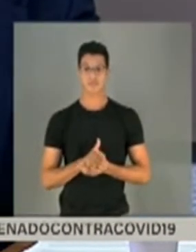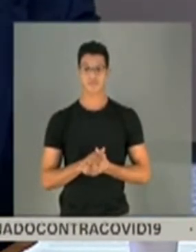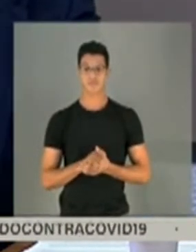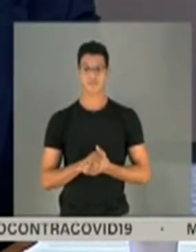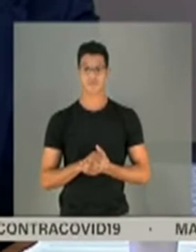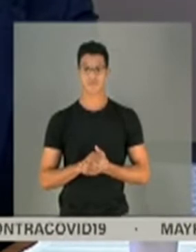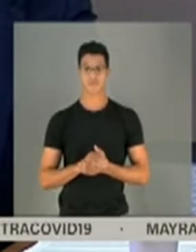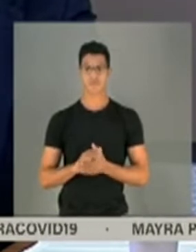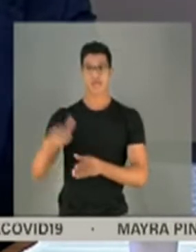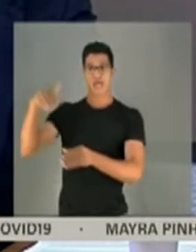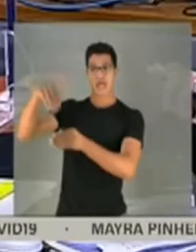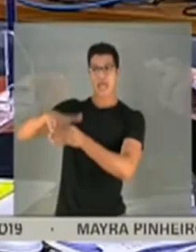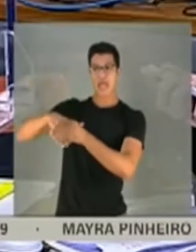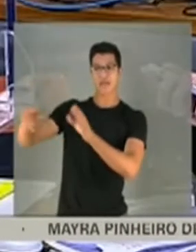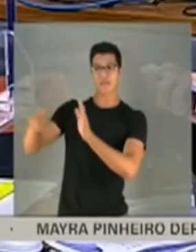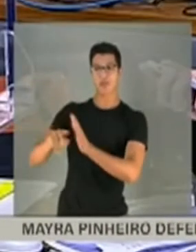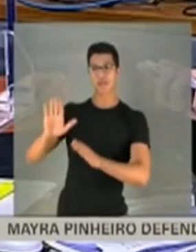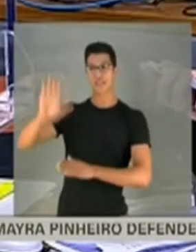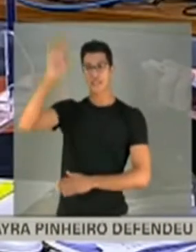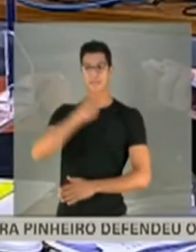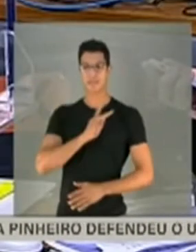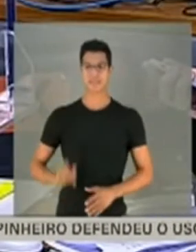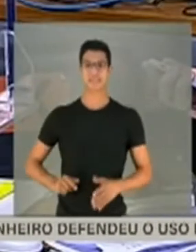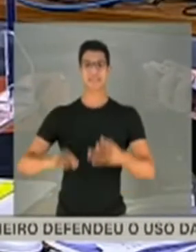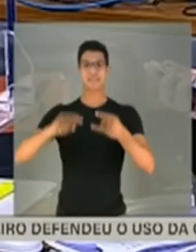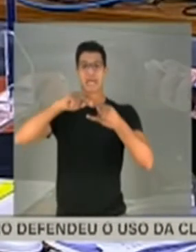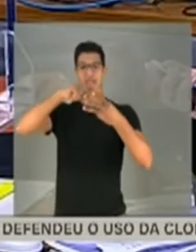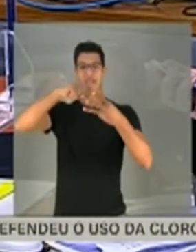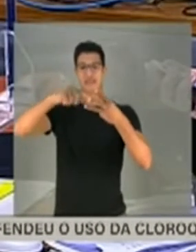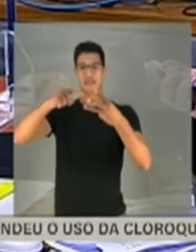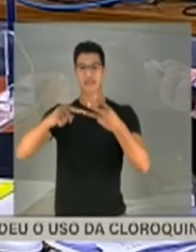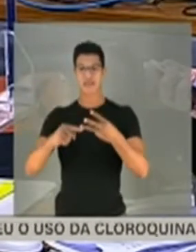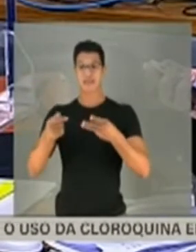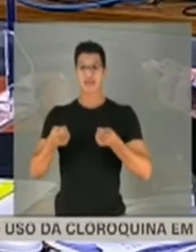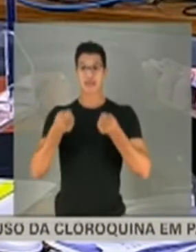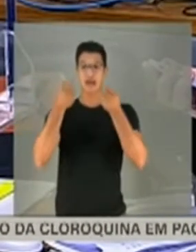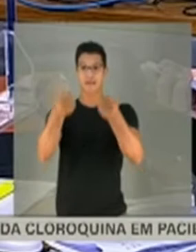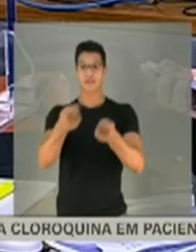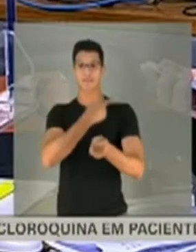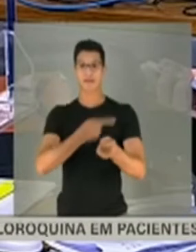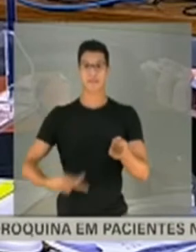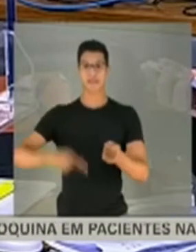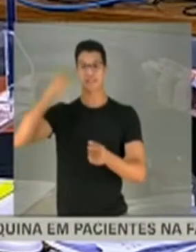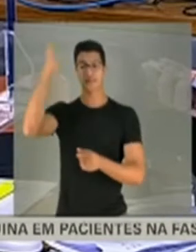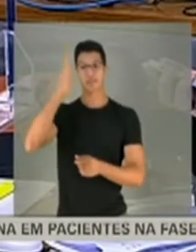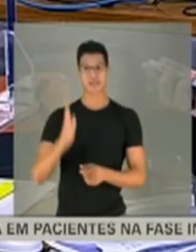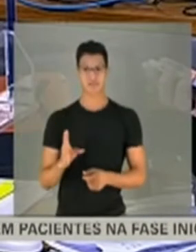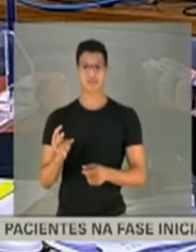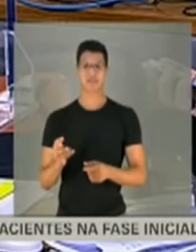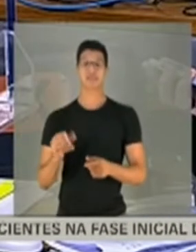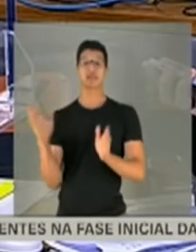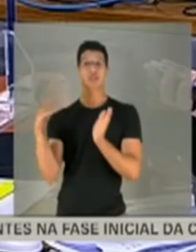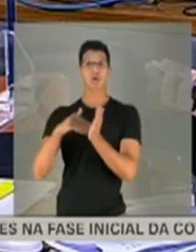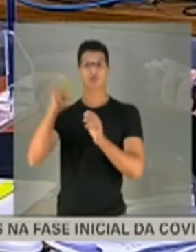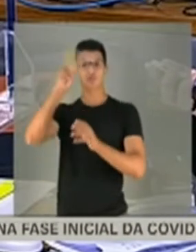seus próprios candidatos à presidência. Eles fazem uma lista tríplice e é apresentada para a presidência da República. Da